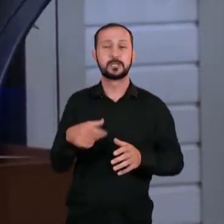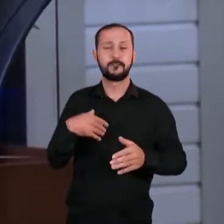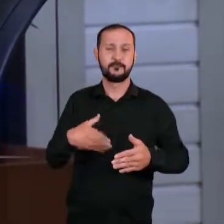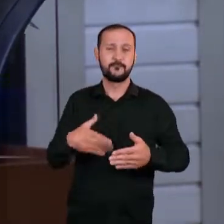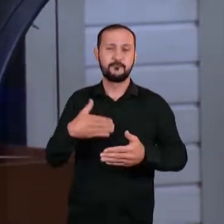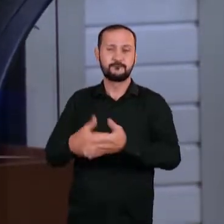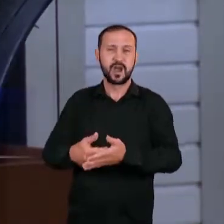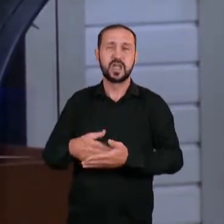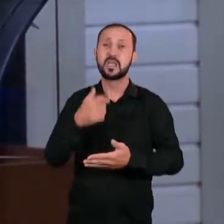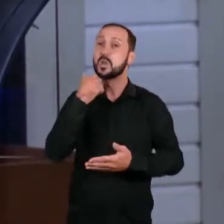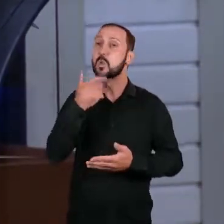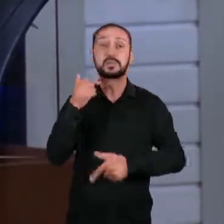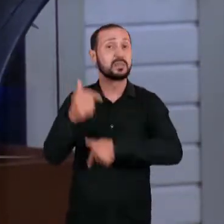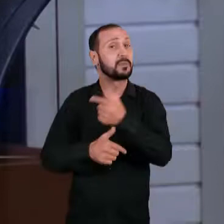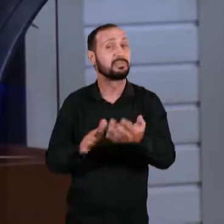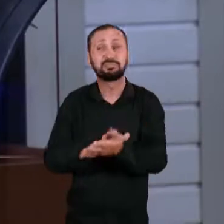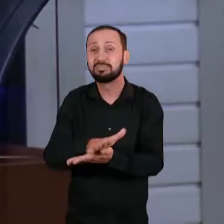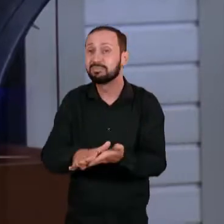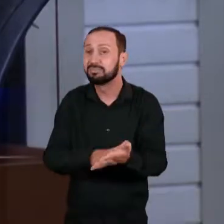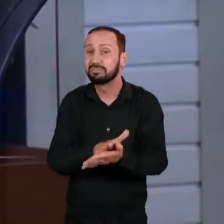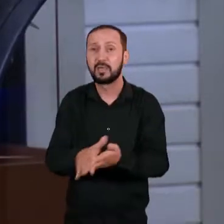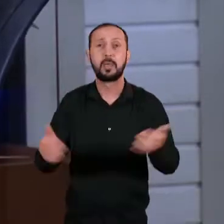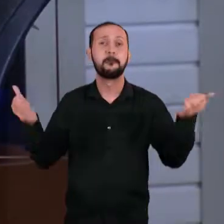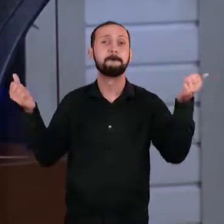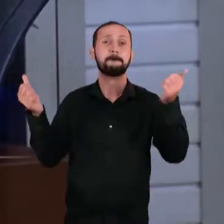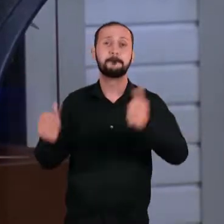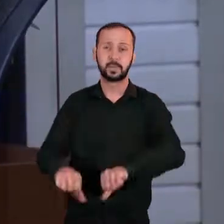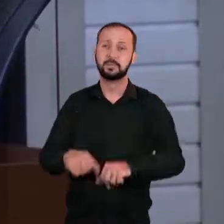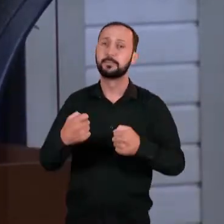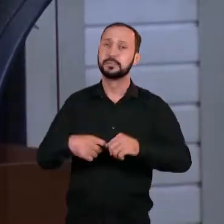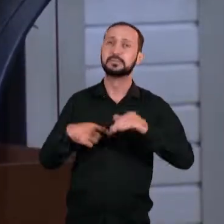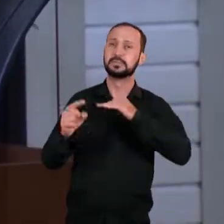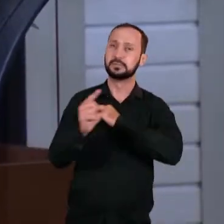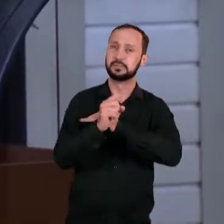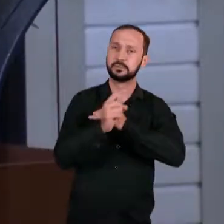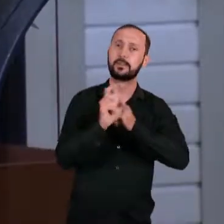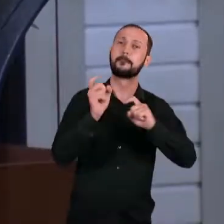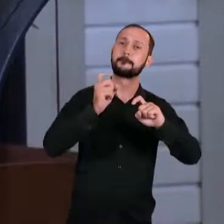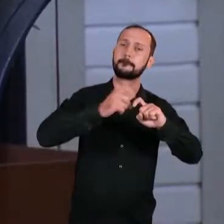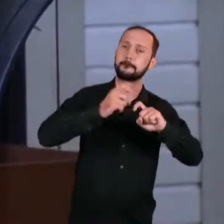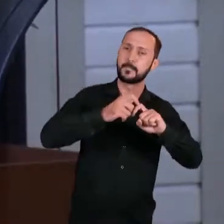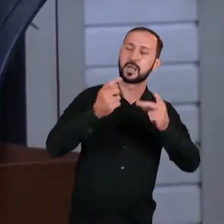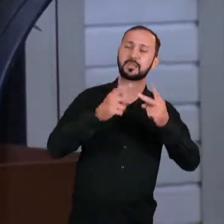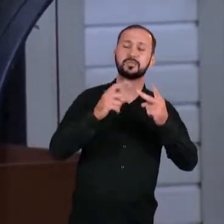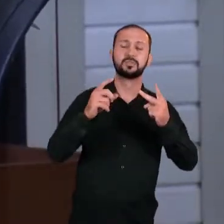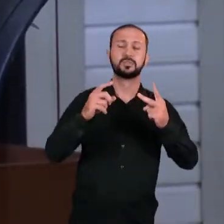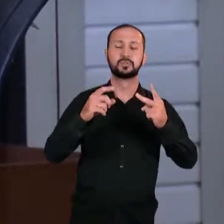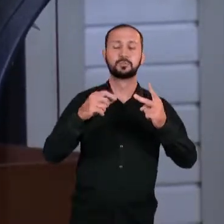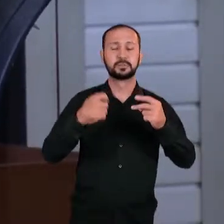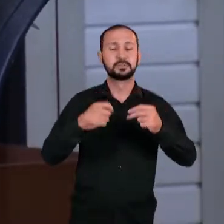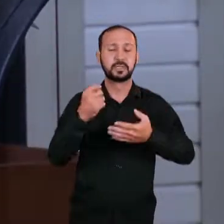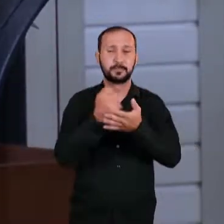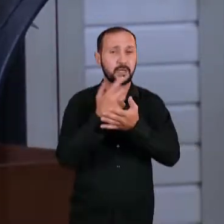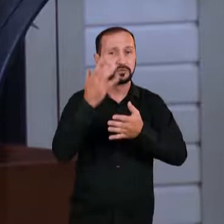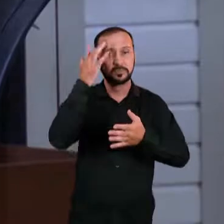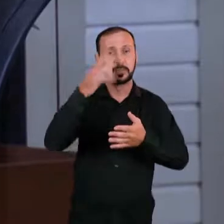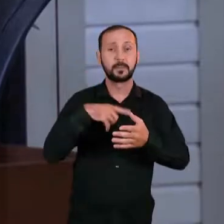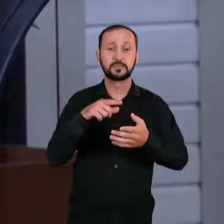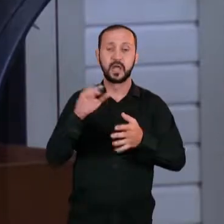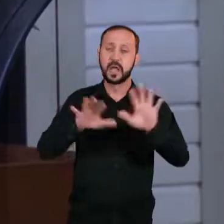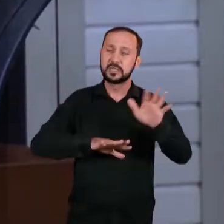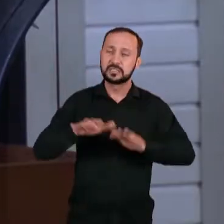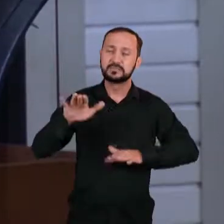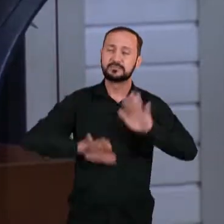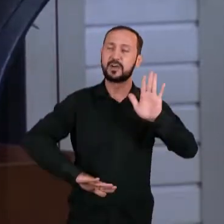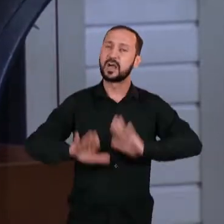assim, precisa do tratamento, né? O tratamento não é necessariamente procurar o médico, não é necessariamente usar medicação, mas é realmente um rearranjo do